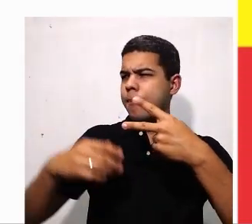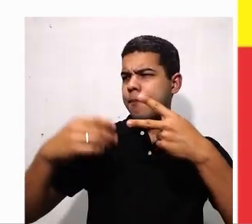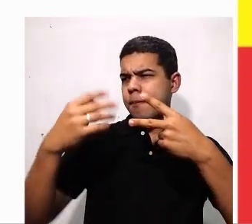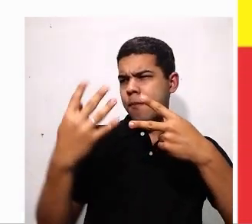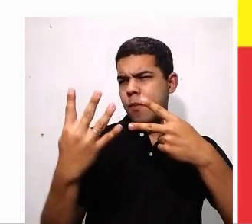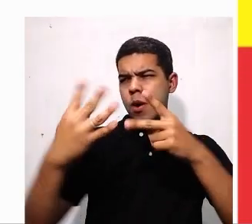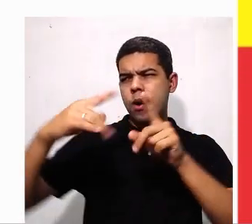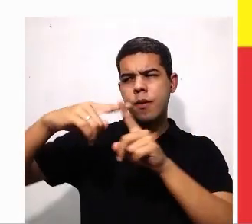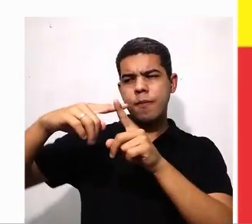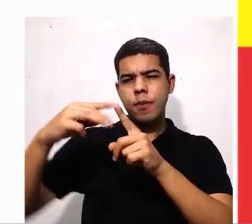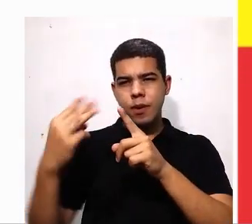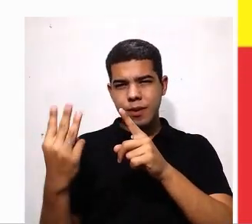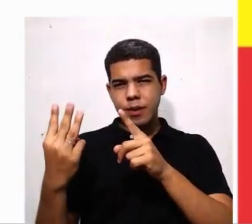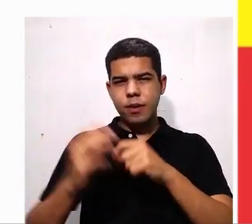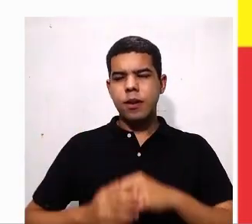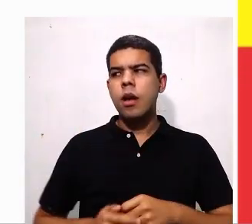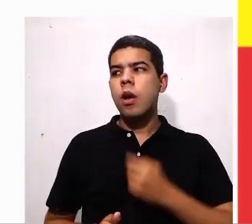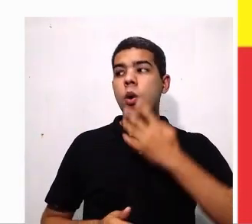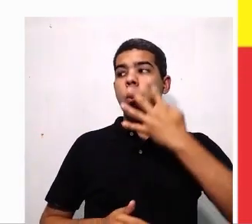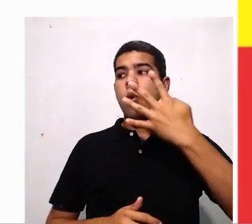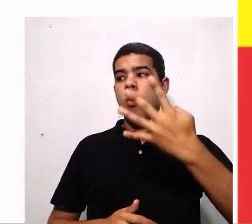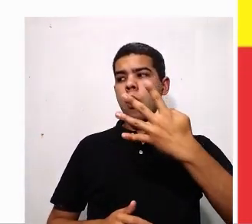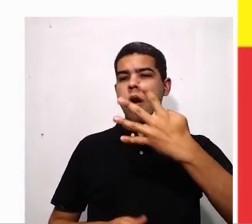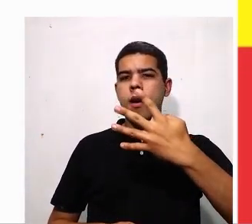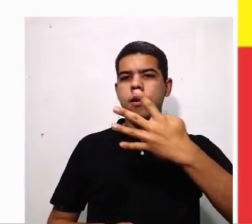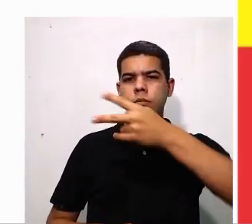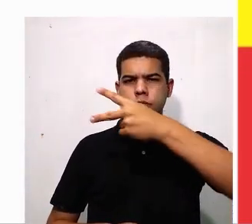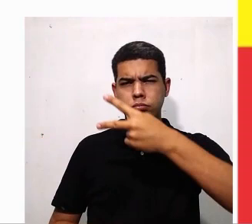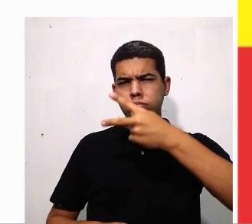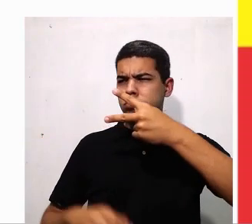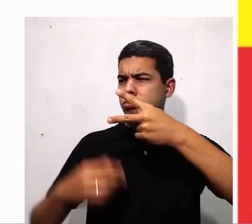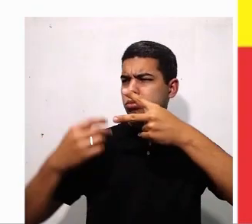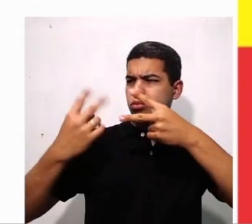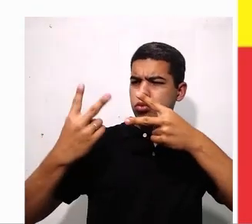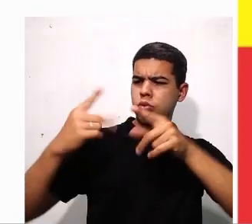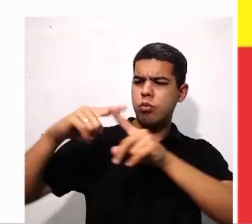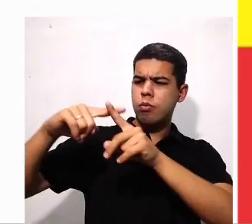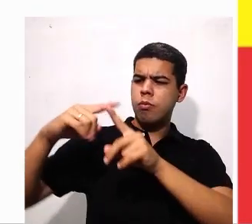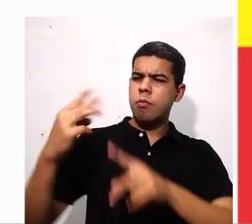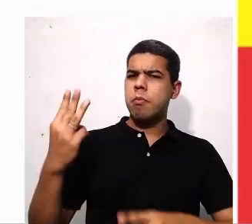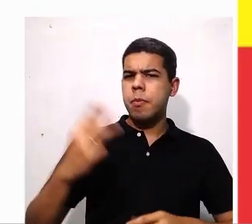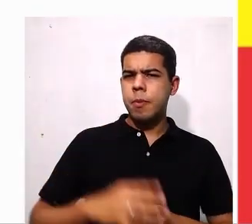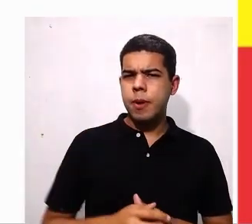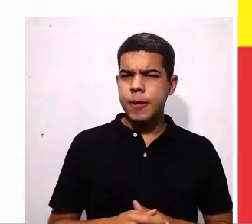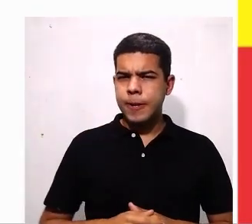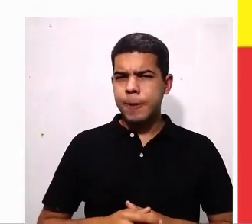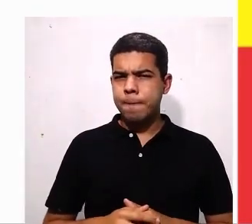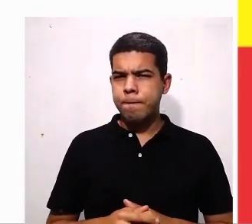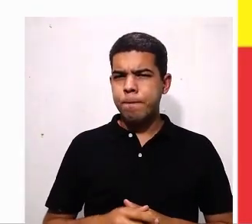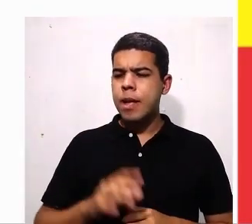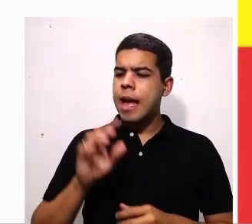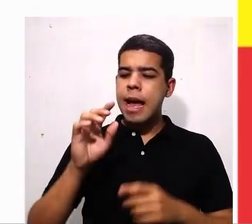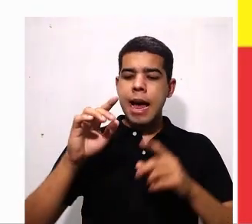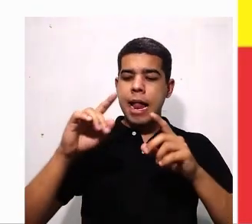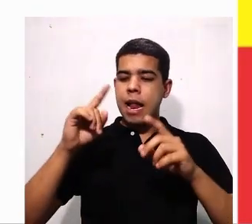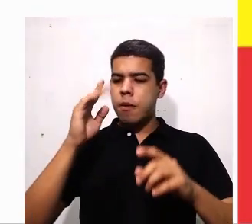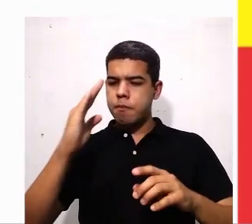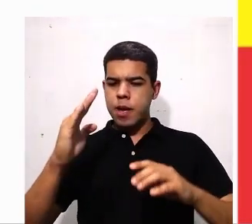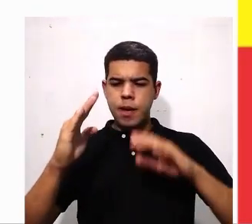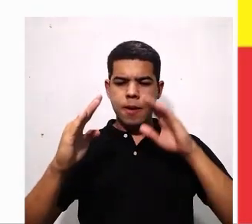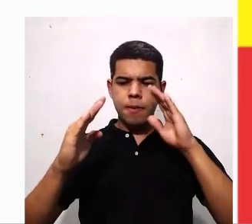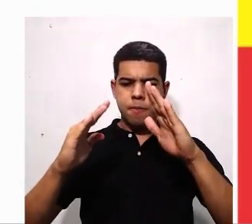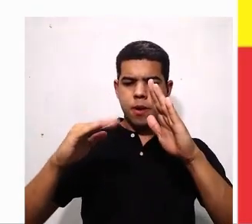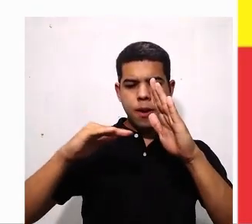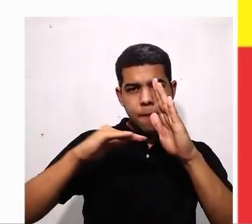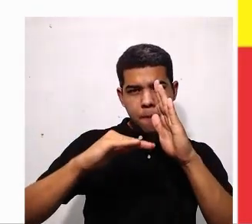2 e 3. Então veja que eu pego cada lado e somo, pego o lado 3, menor que a soma dos outros dois, que é